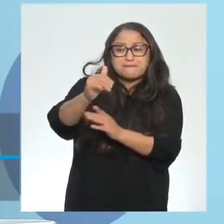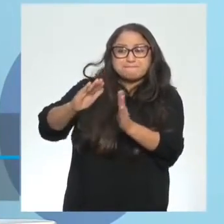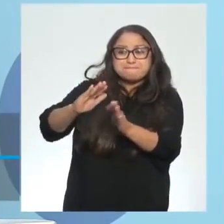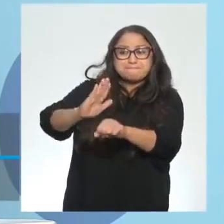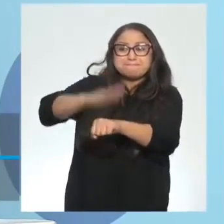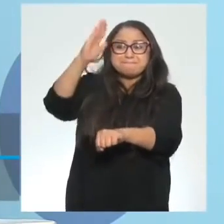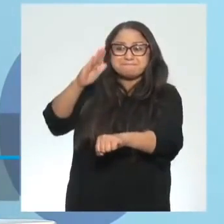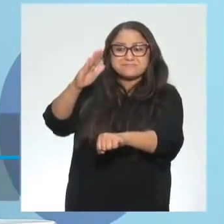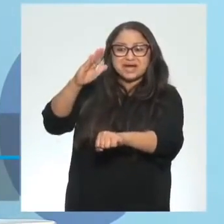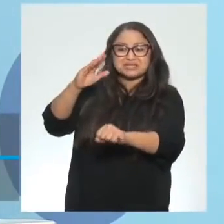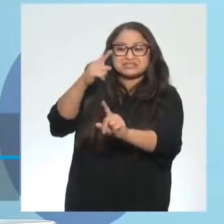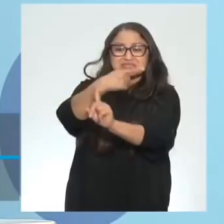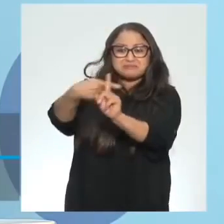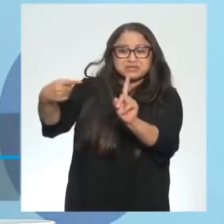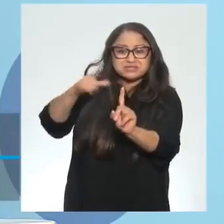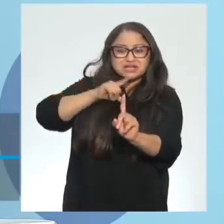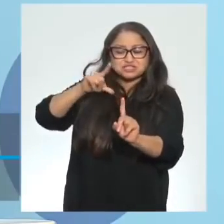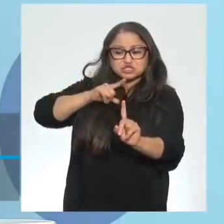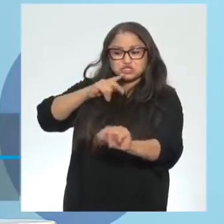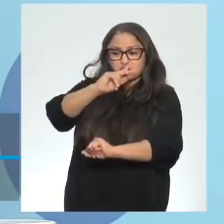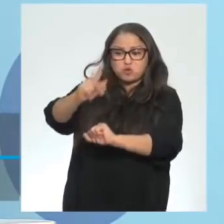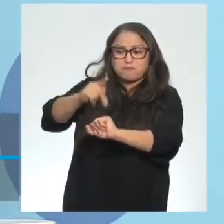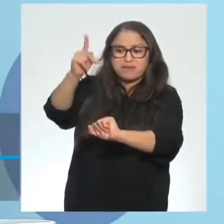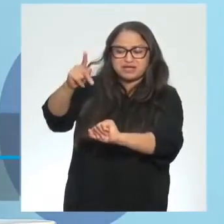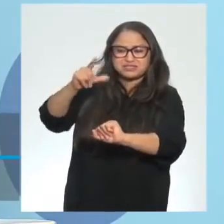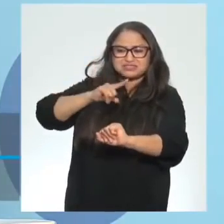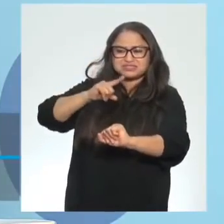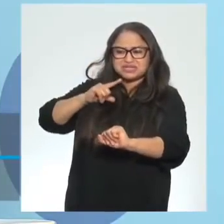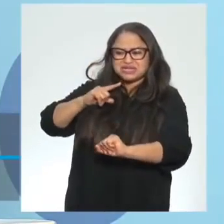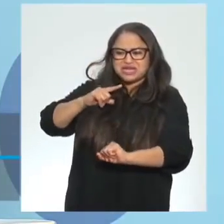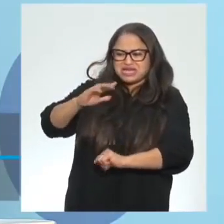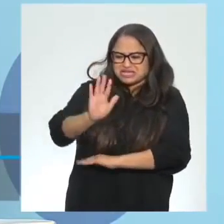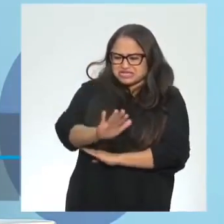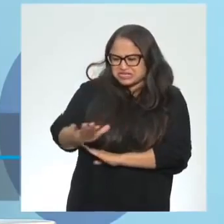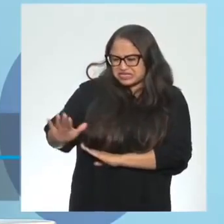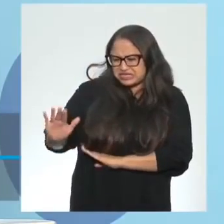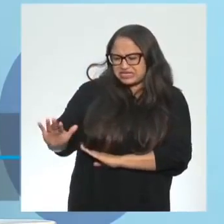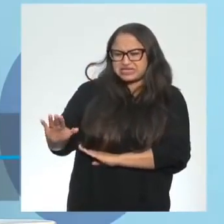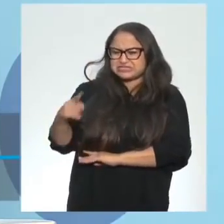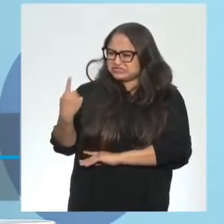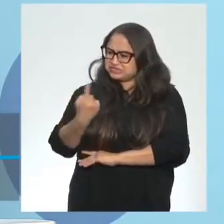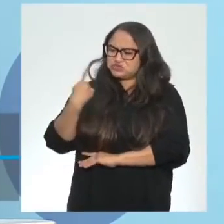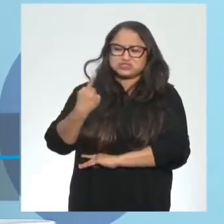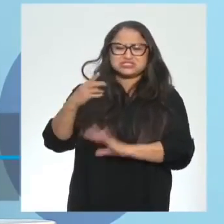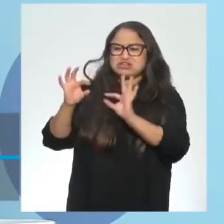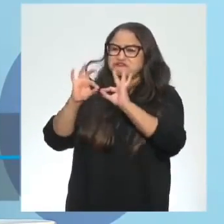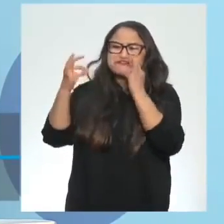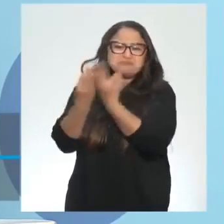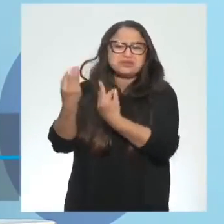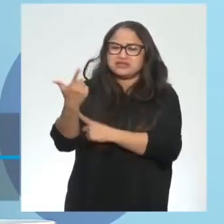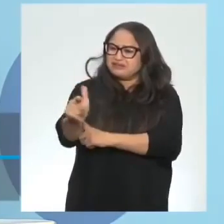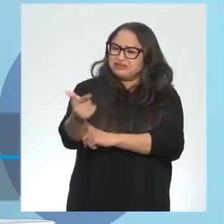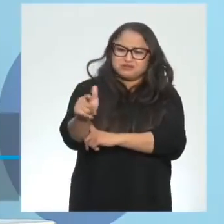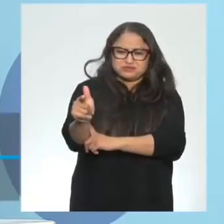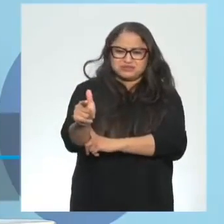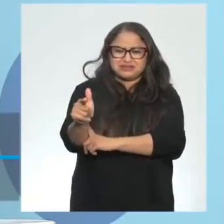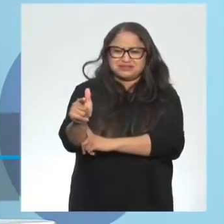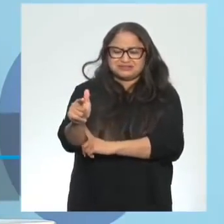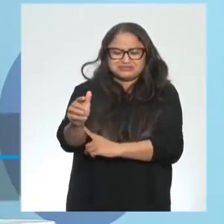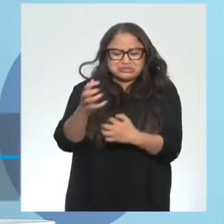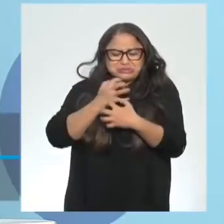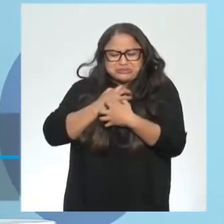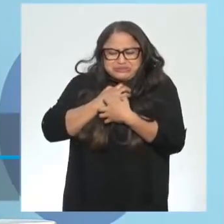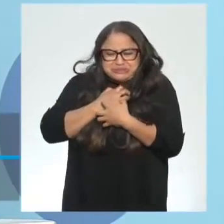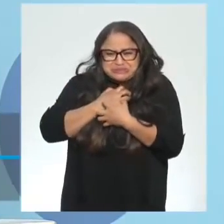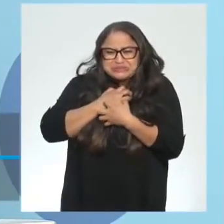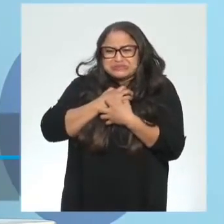das crianças órfãs num país. Isso é um problema muito sério. Então, são traumas psicológicos, traumas físicos, traumas de diversas